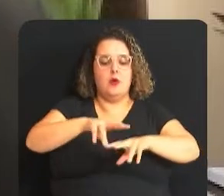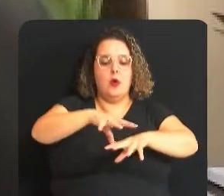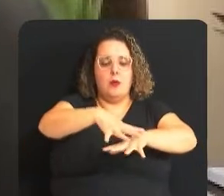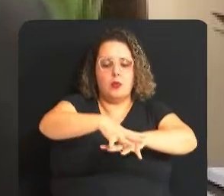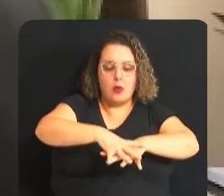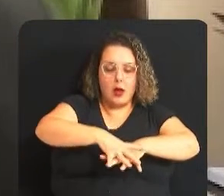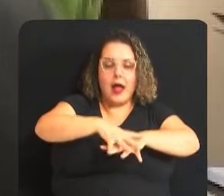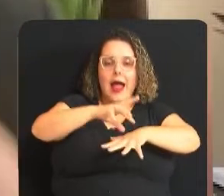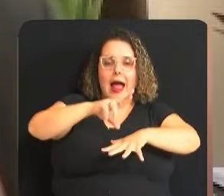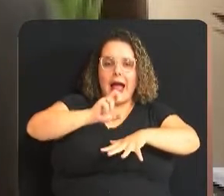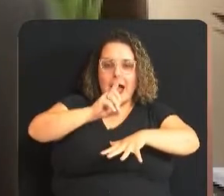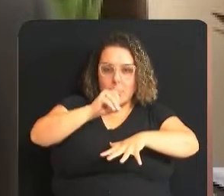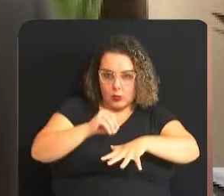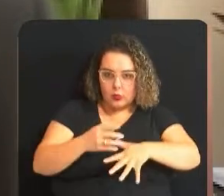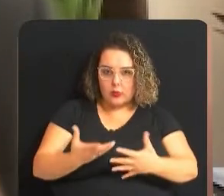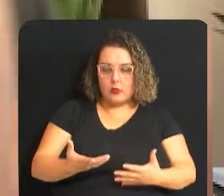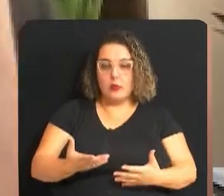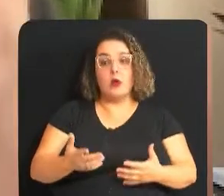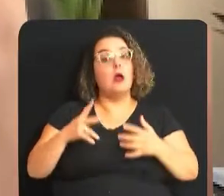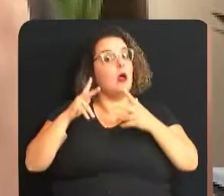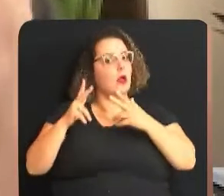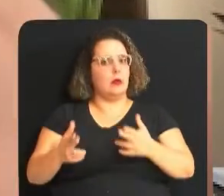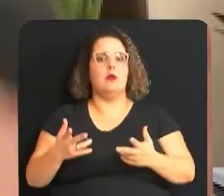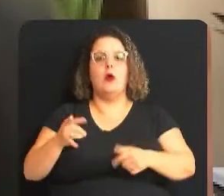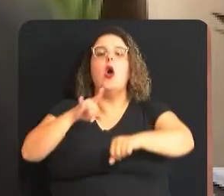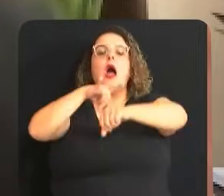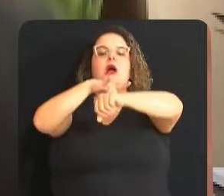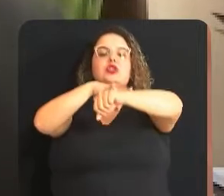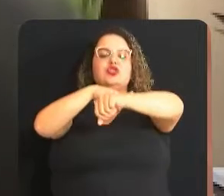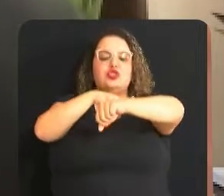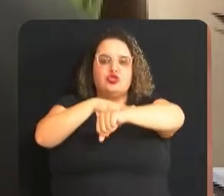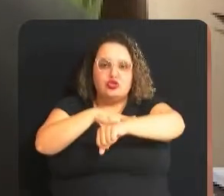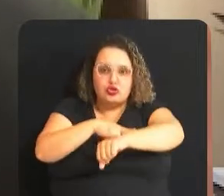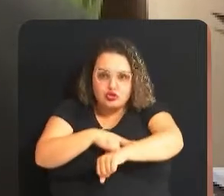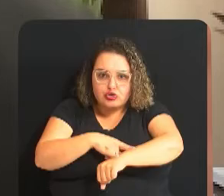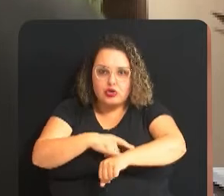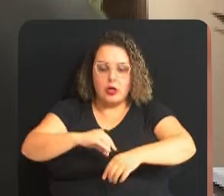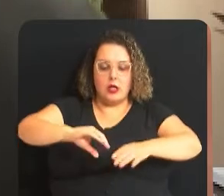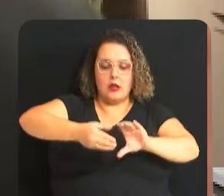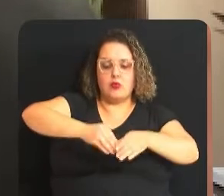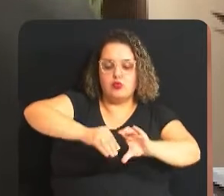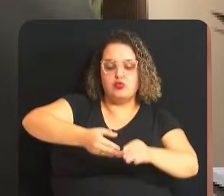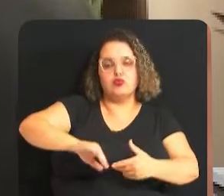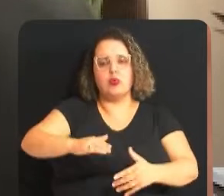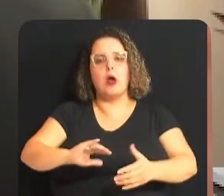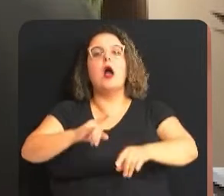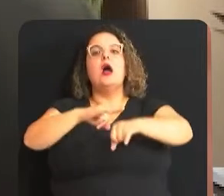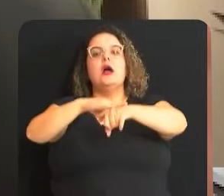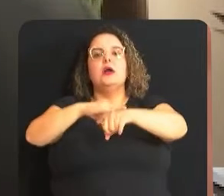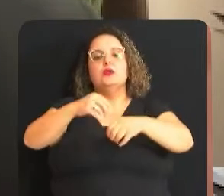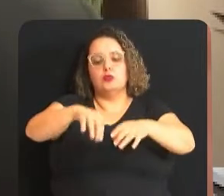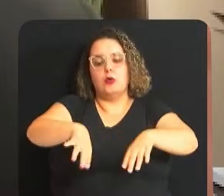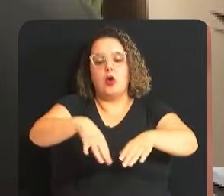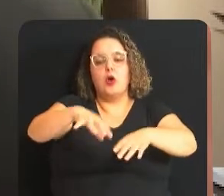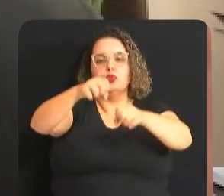urina. Então, a fumaça do cigarro vai para o sangue e sai pela urina, por isso que dá câncer na bexiga.